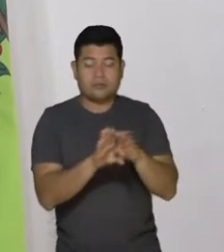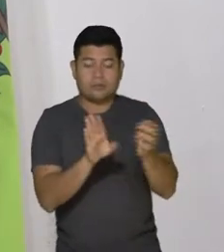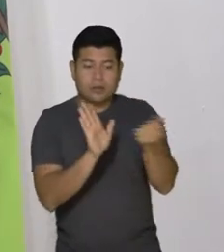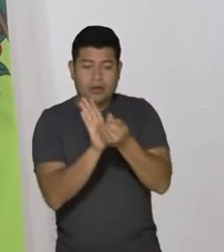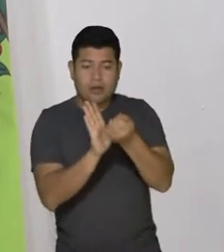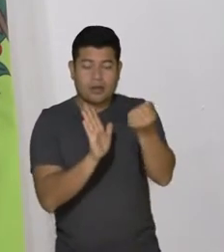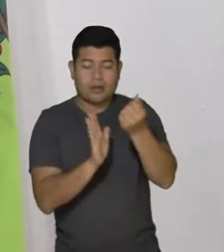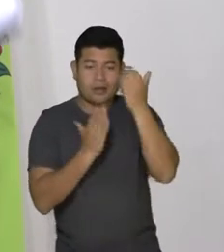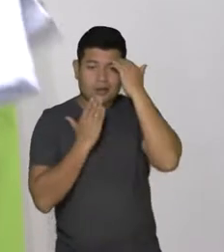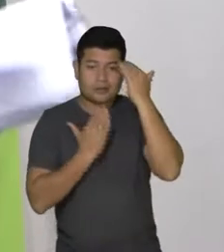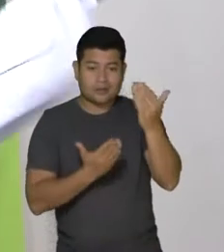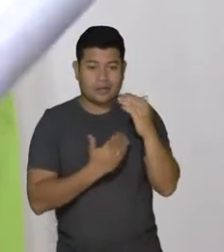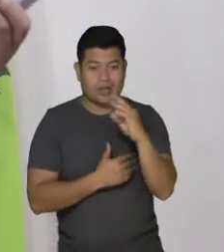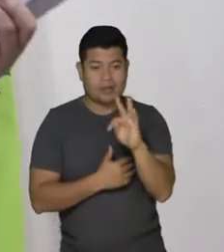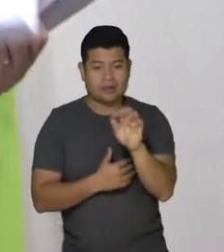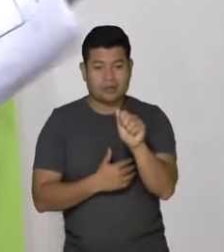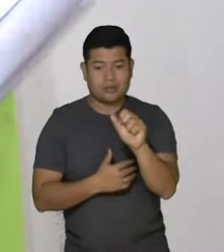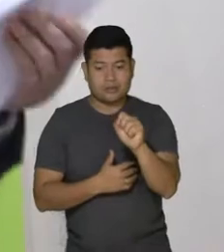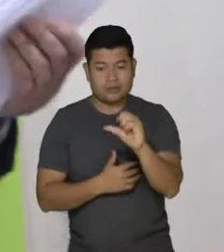a Jorge Tasca